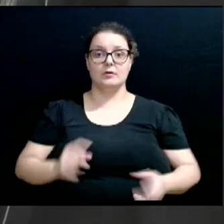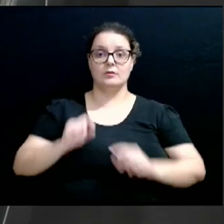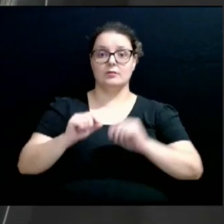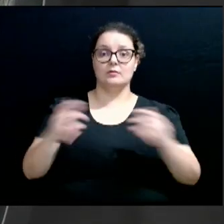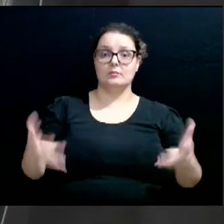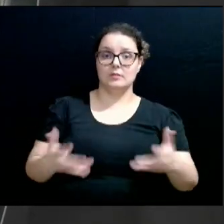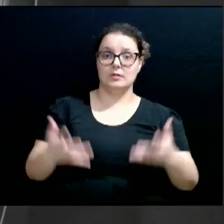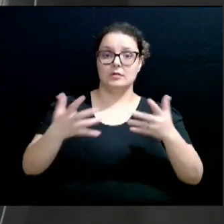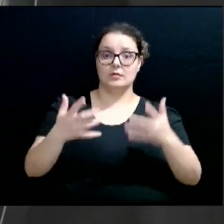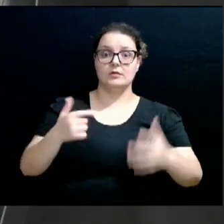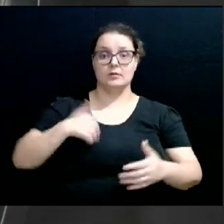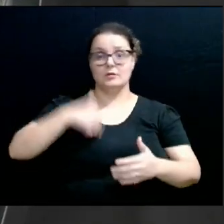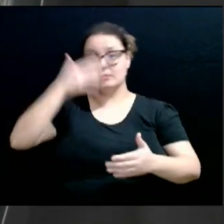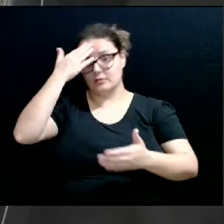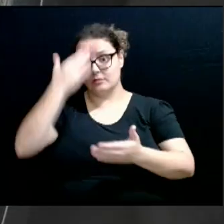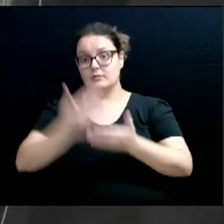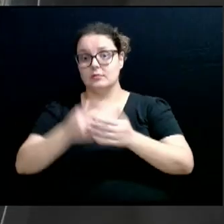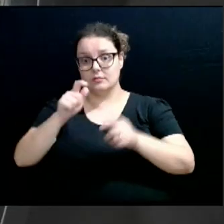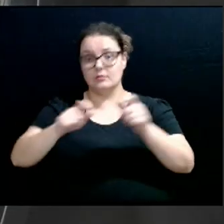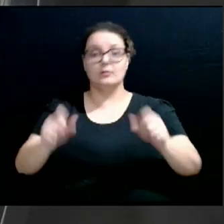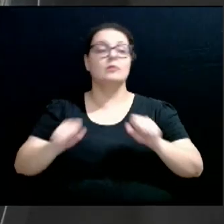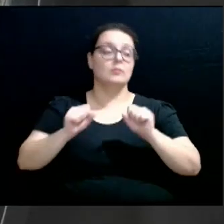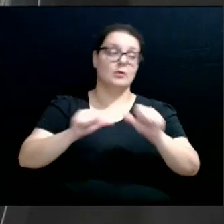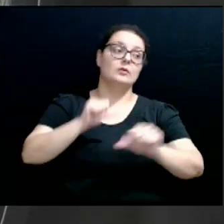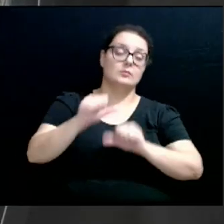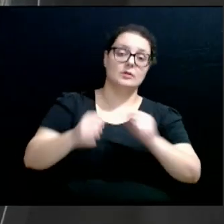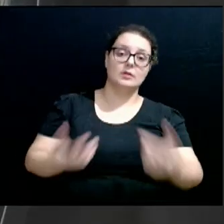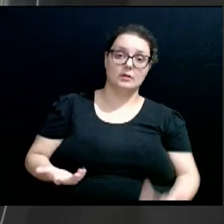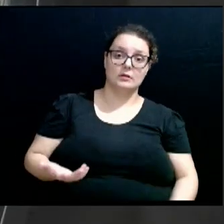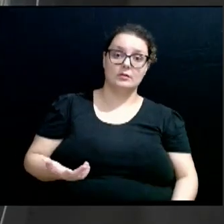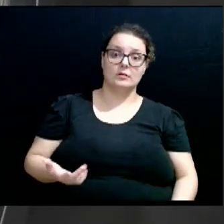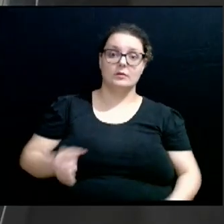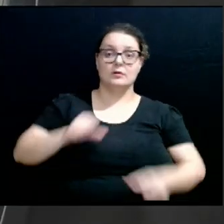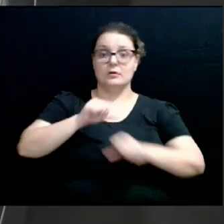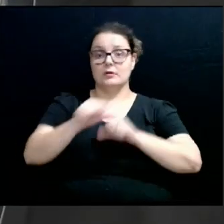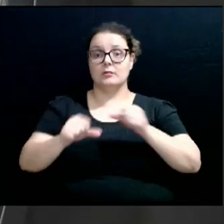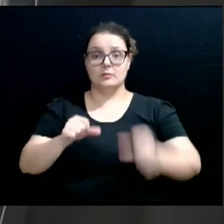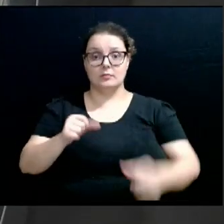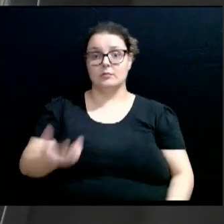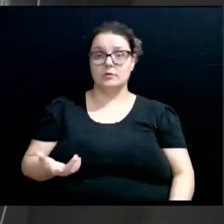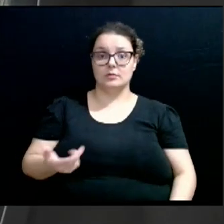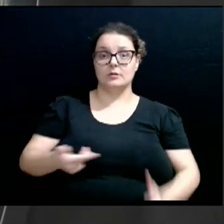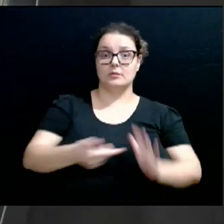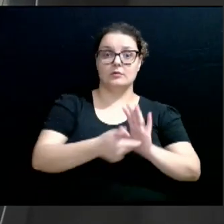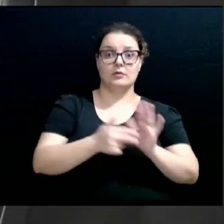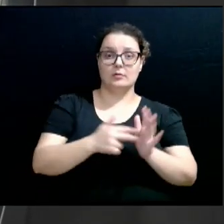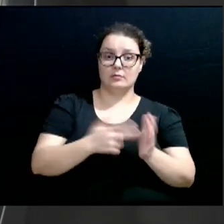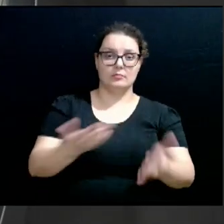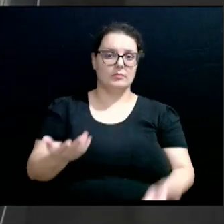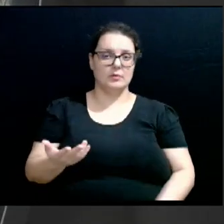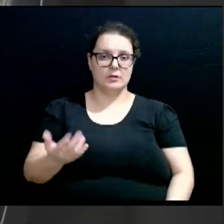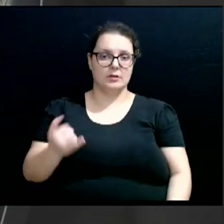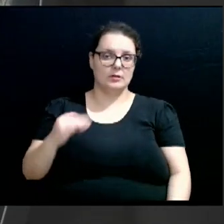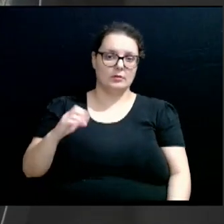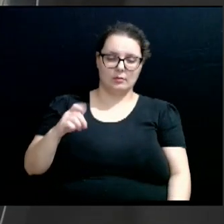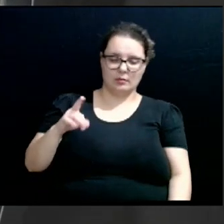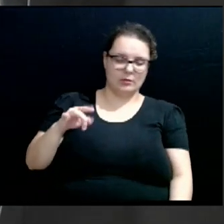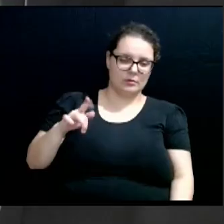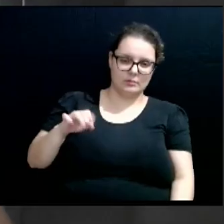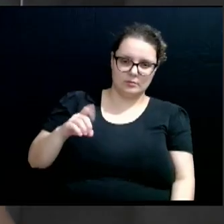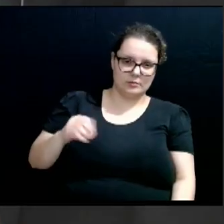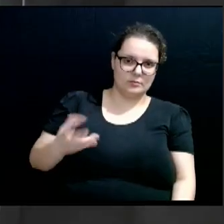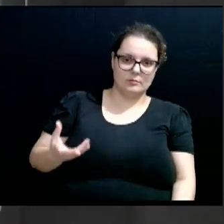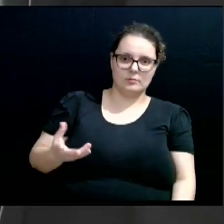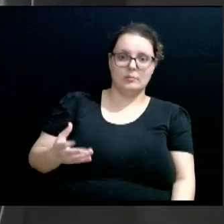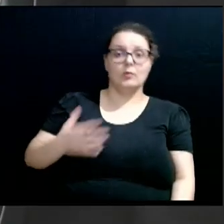que as pessoas podem mudar. E mudar não é num sentido muito bucólico, assim, é de pensar que o meu trabalho, o nosso